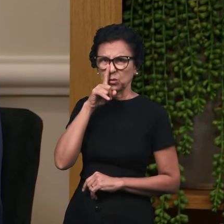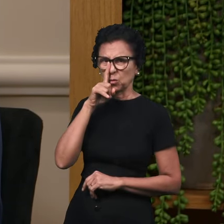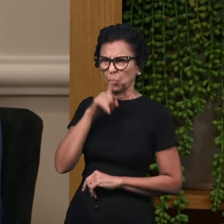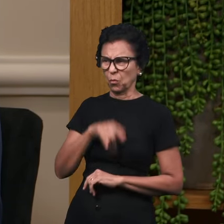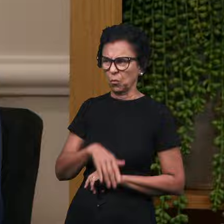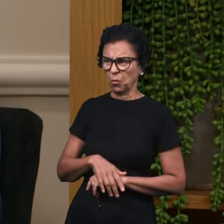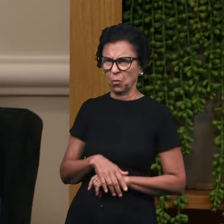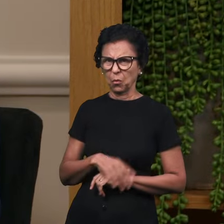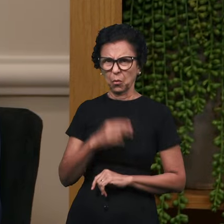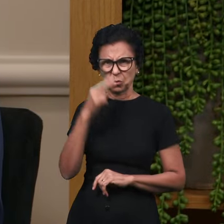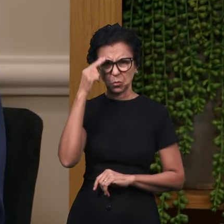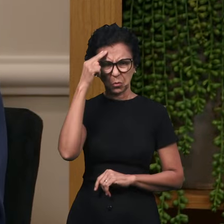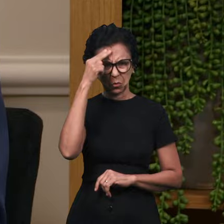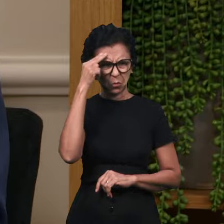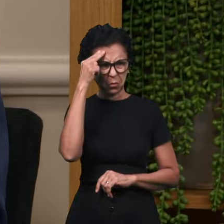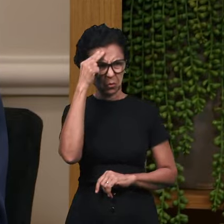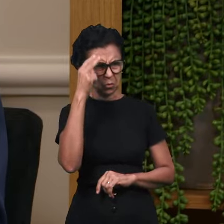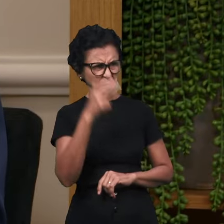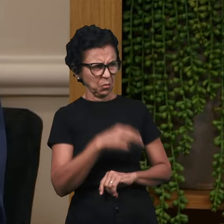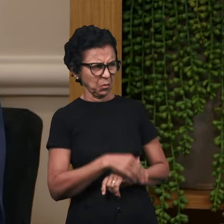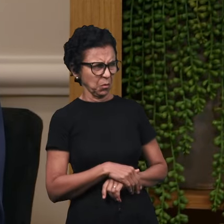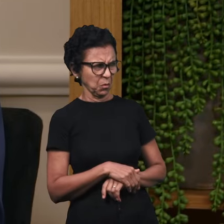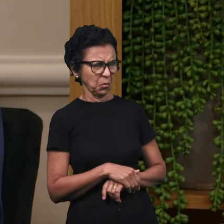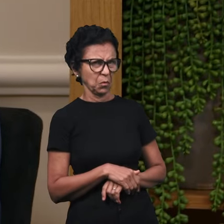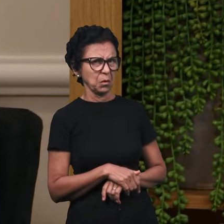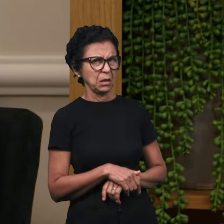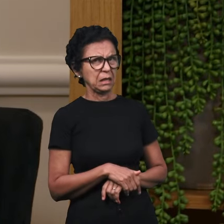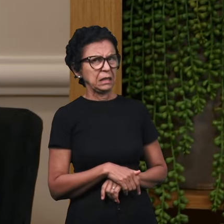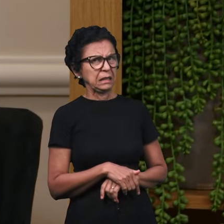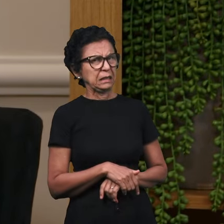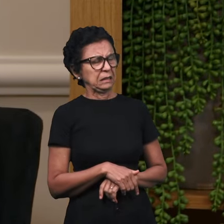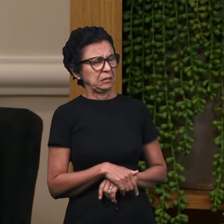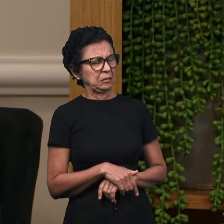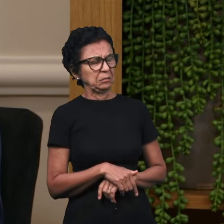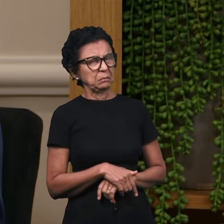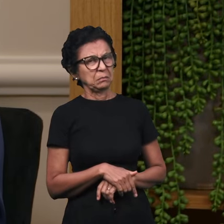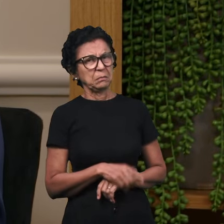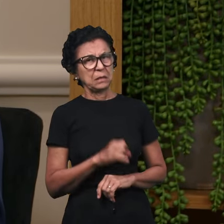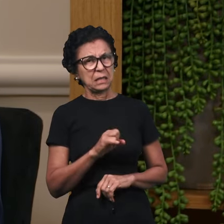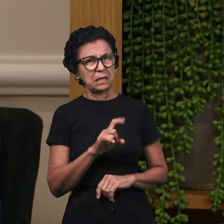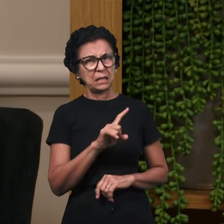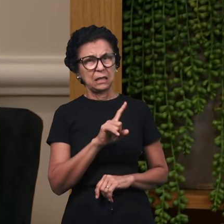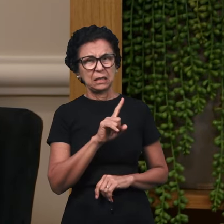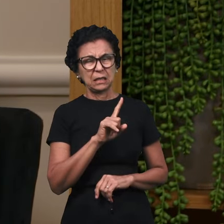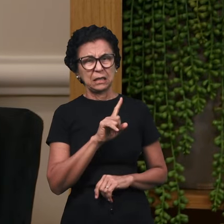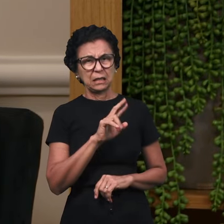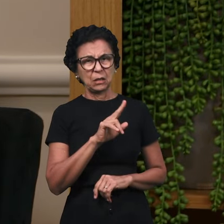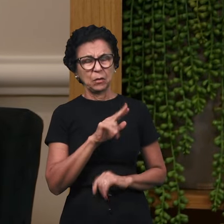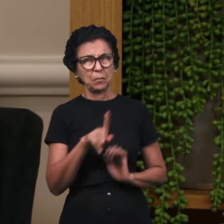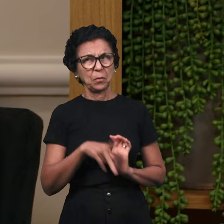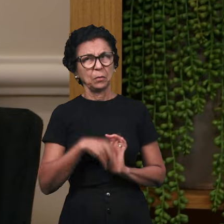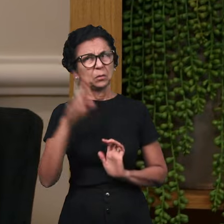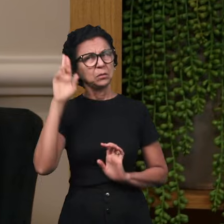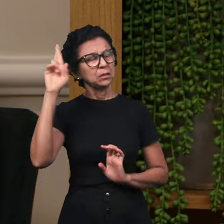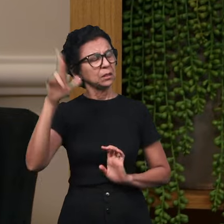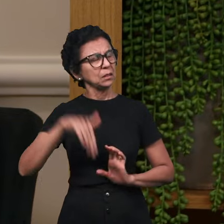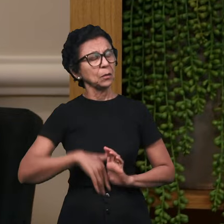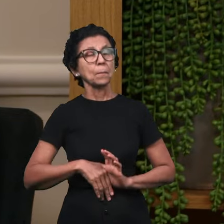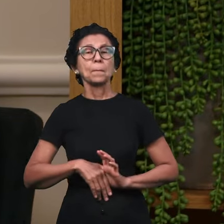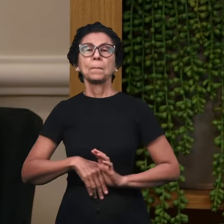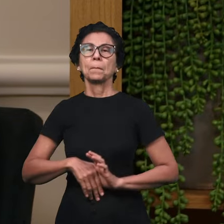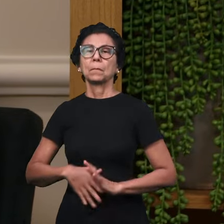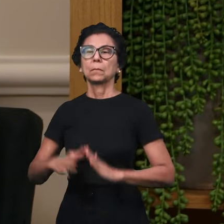perigoso, sonhos pode não ser do Senhor, pode ser precipitado, é verdade, mas quando o Senhor prepara um